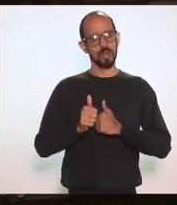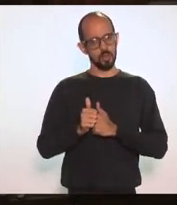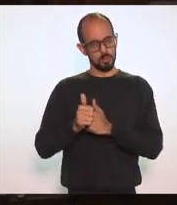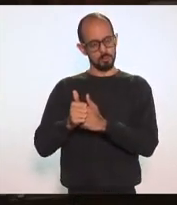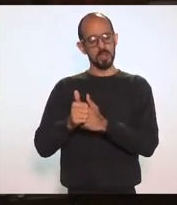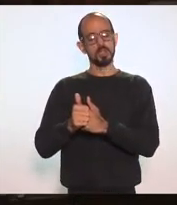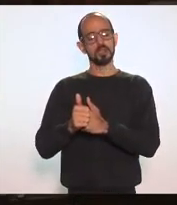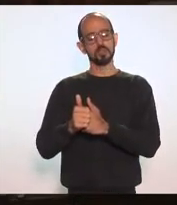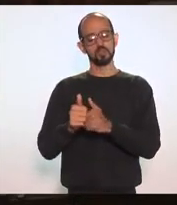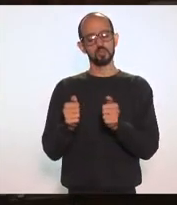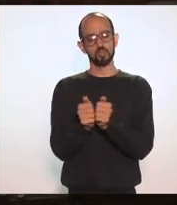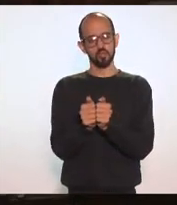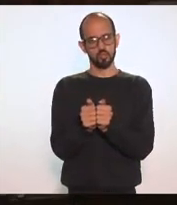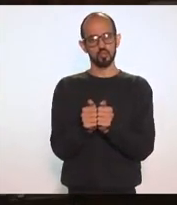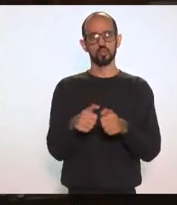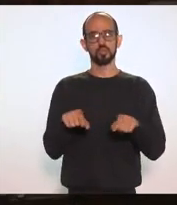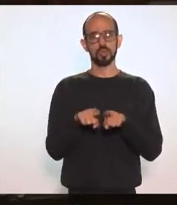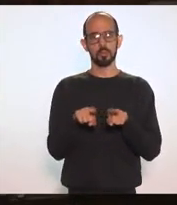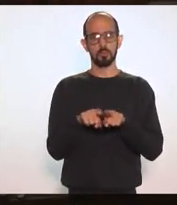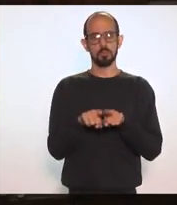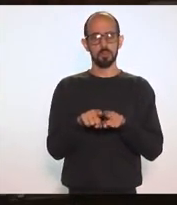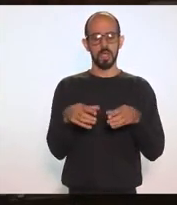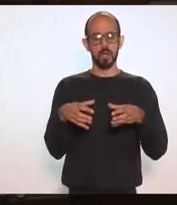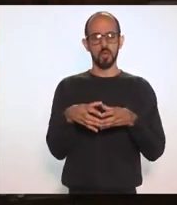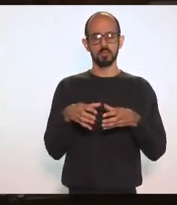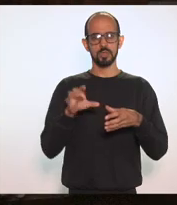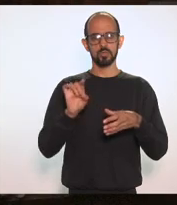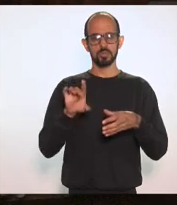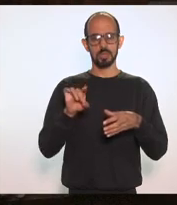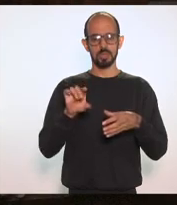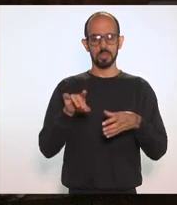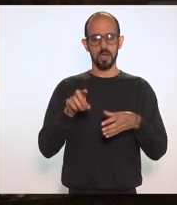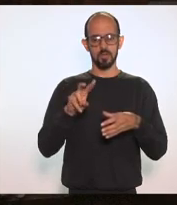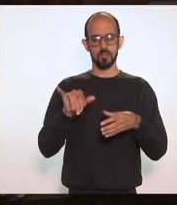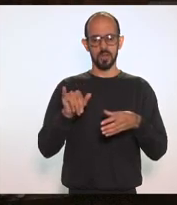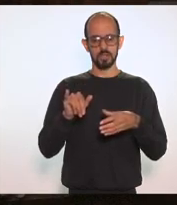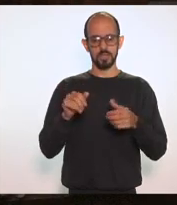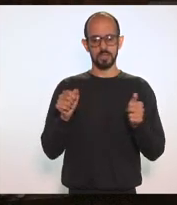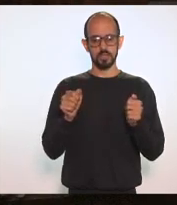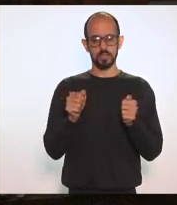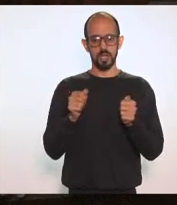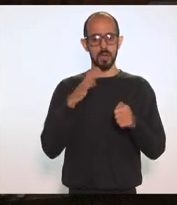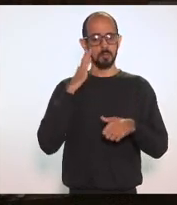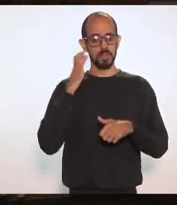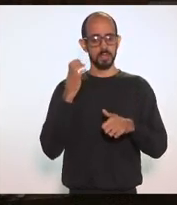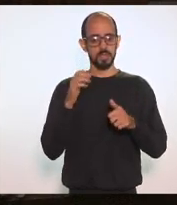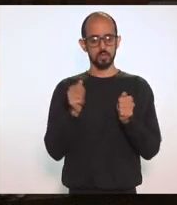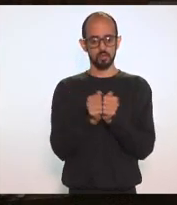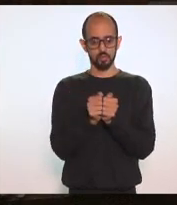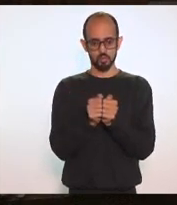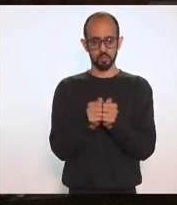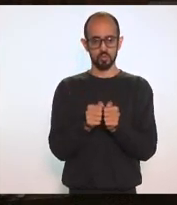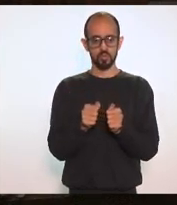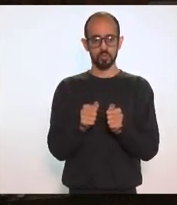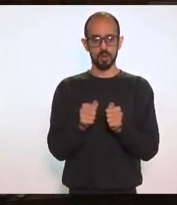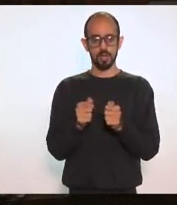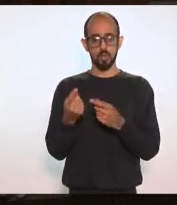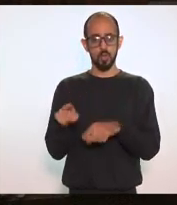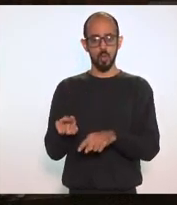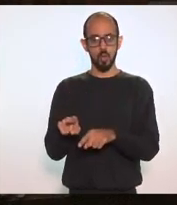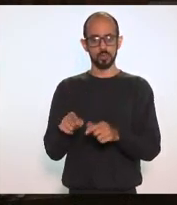perto. A Comissão Especial que foi instituída, que será oficialmente instituída nesta casa amanhã, de combate à pobreza e à miséria,